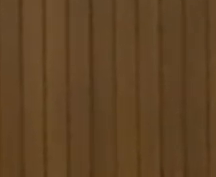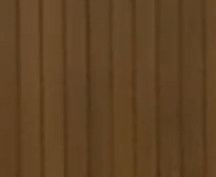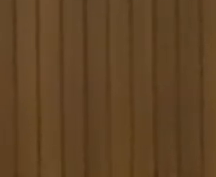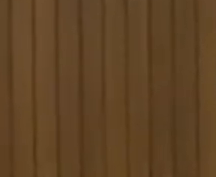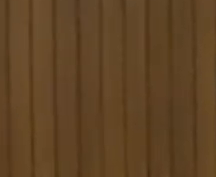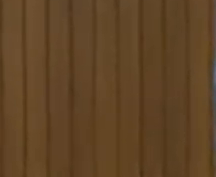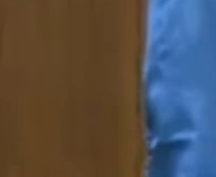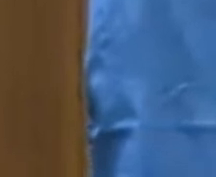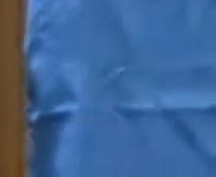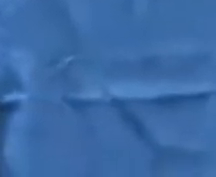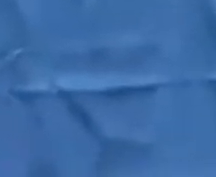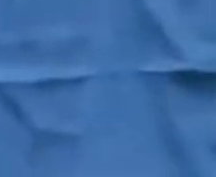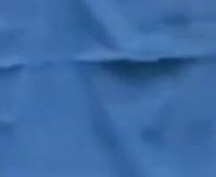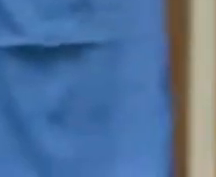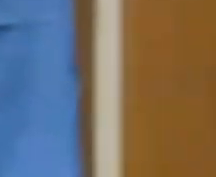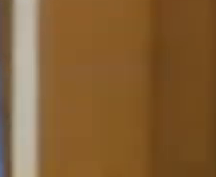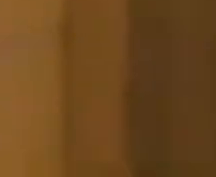Pará, Senhor Helder Barbalho.